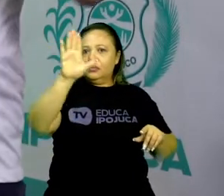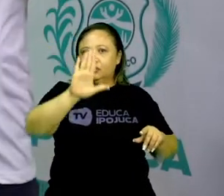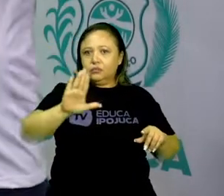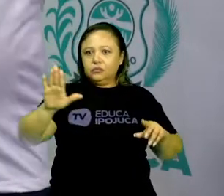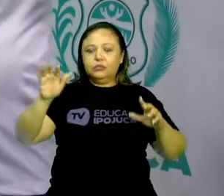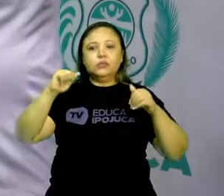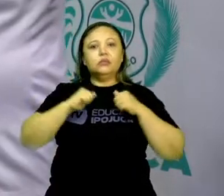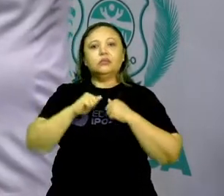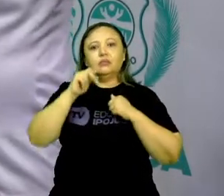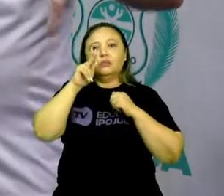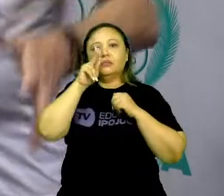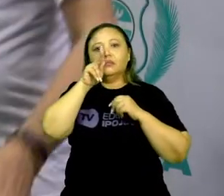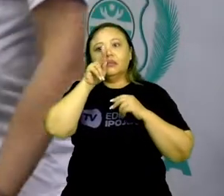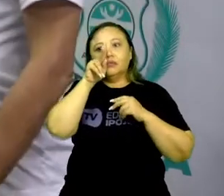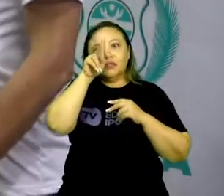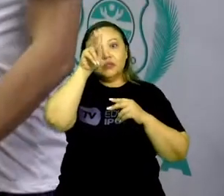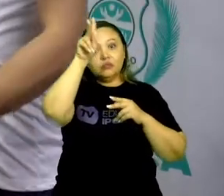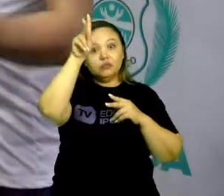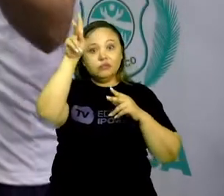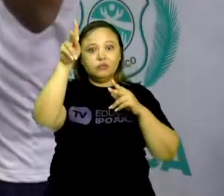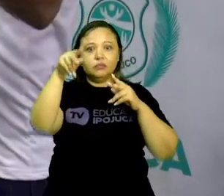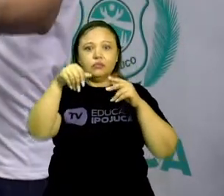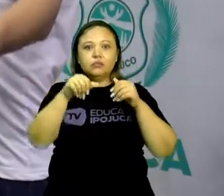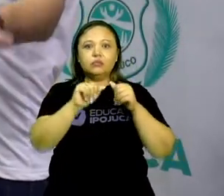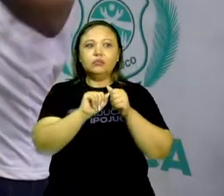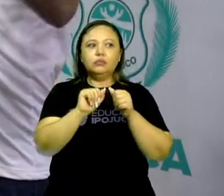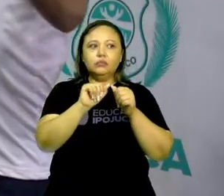vai exagerar naquela característica.